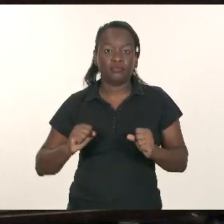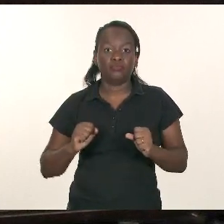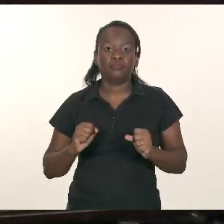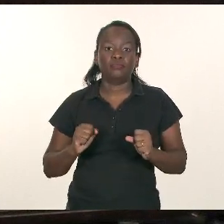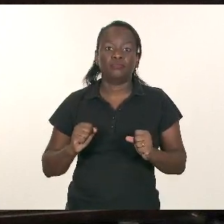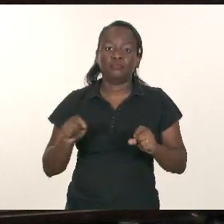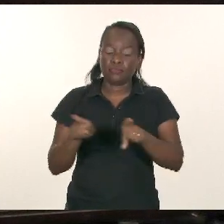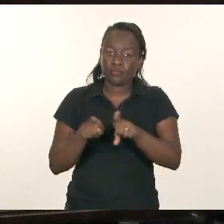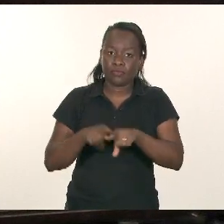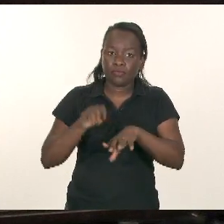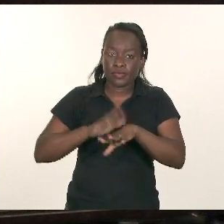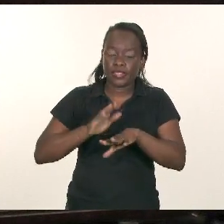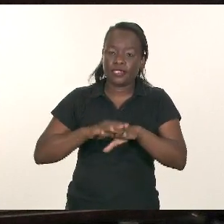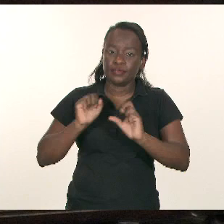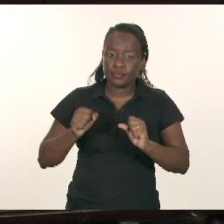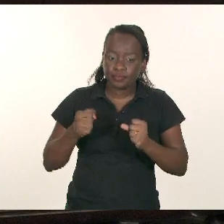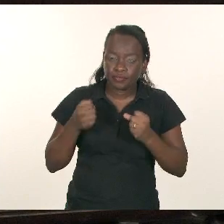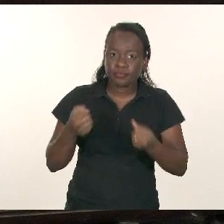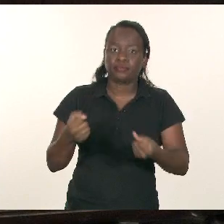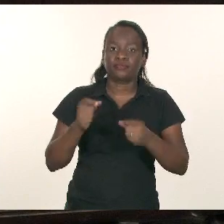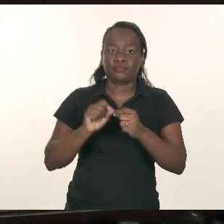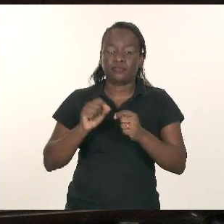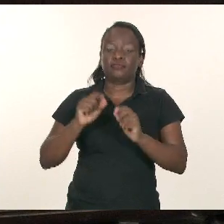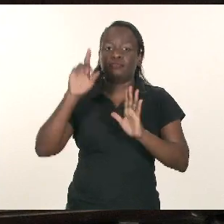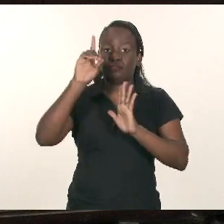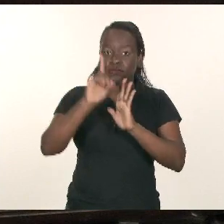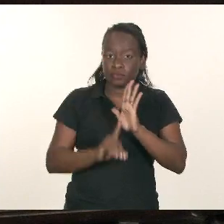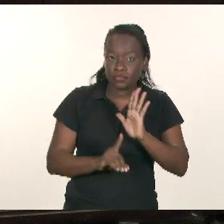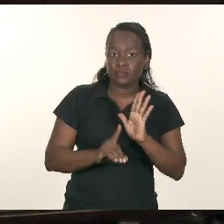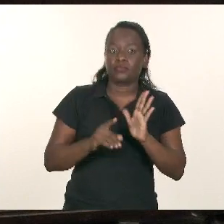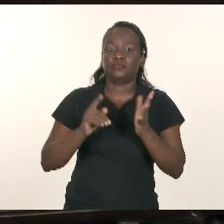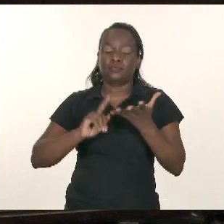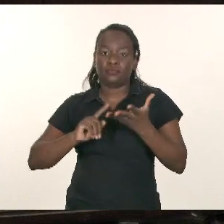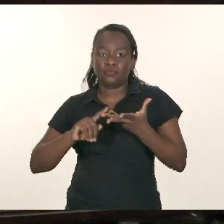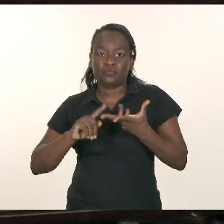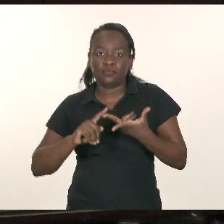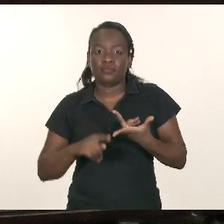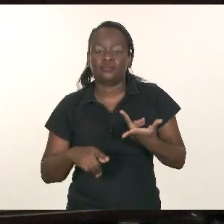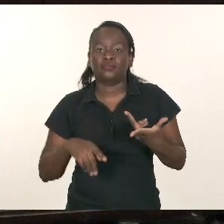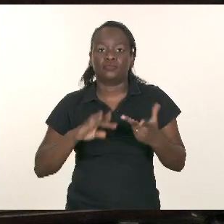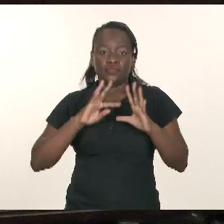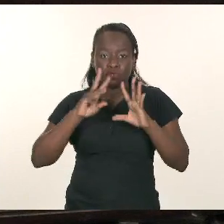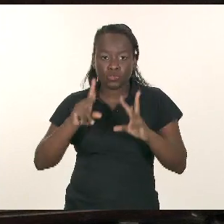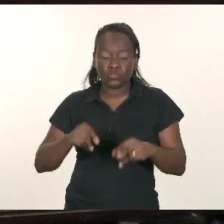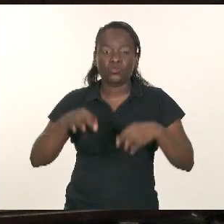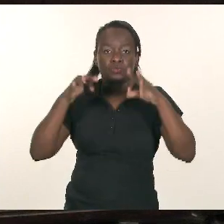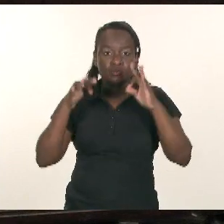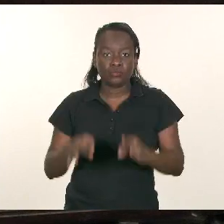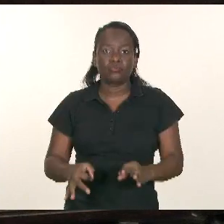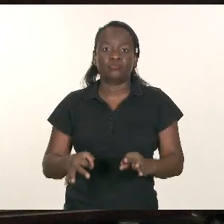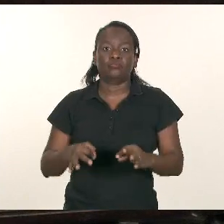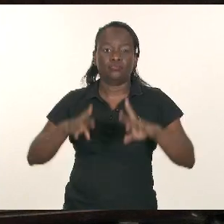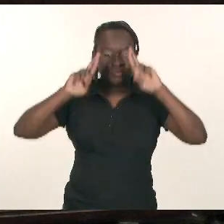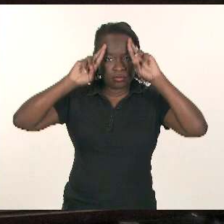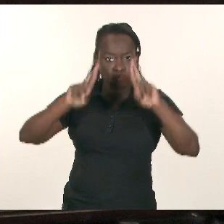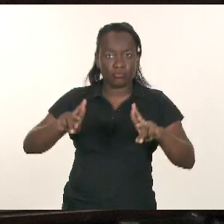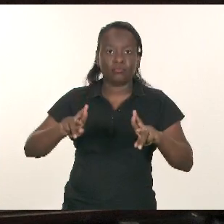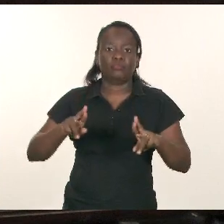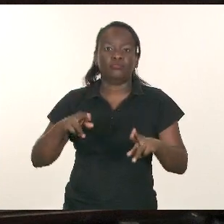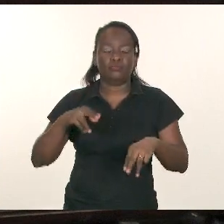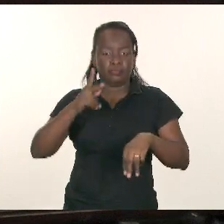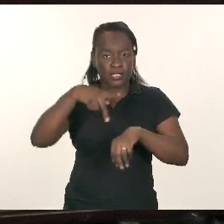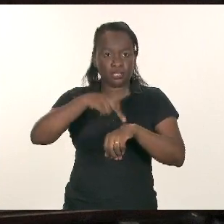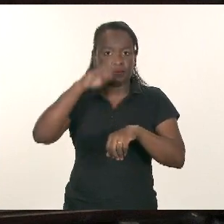de fazer com que os direitos, as prerrogativas sejam efetivamente respeitadas